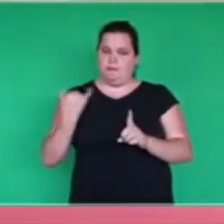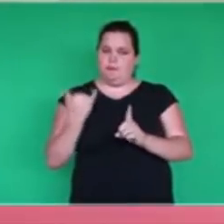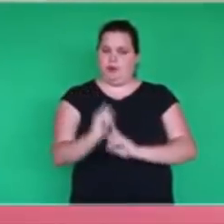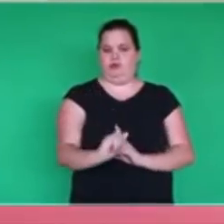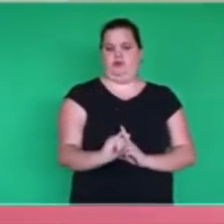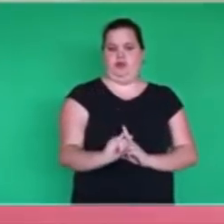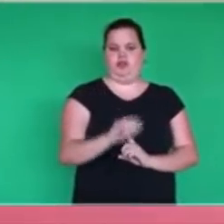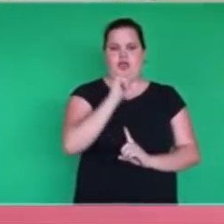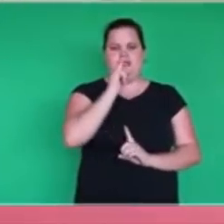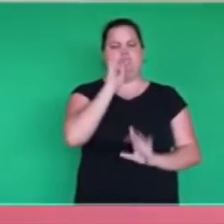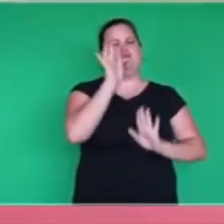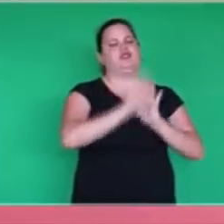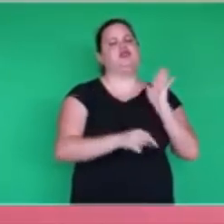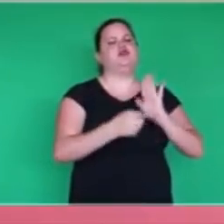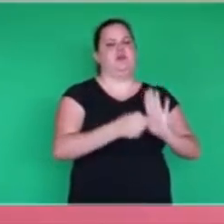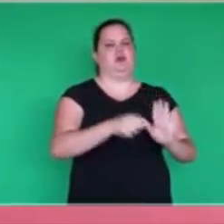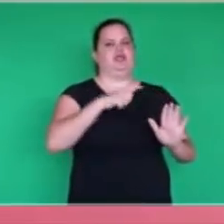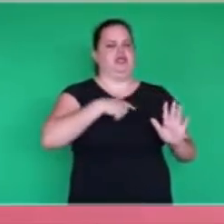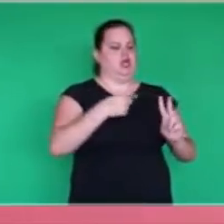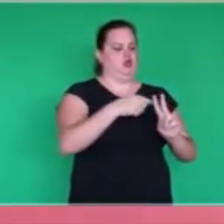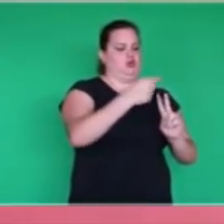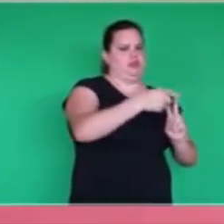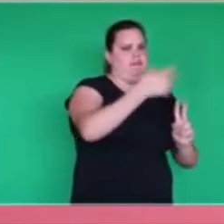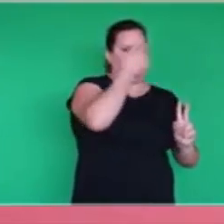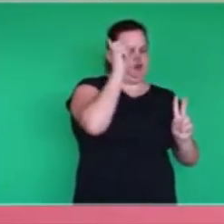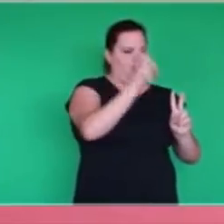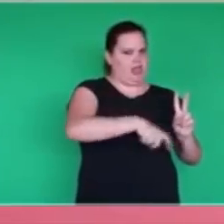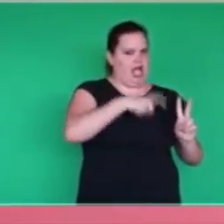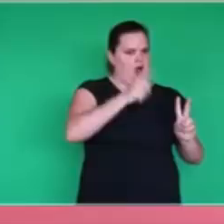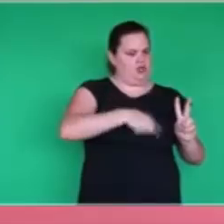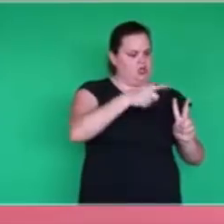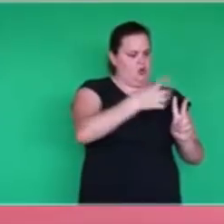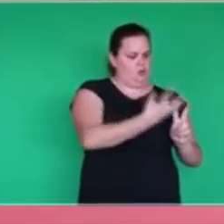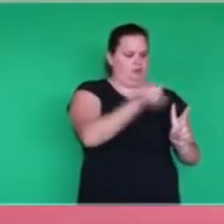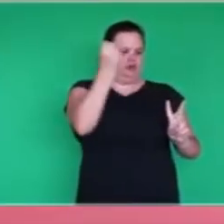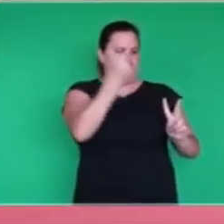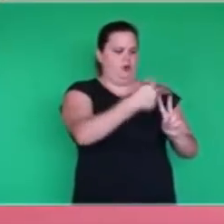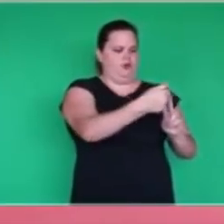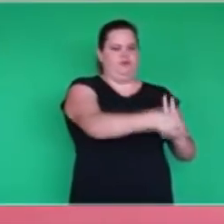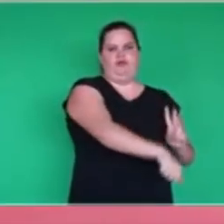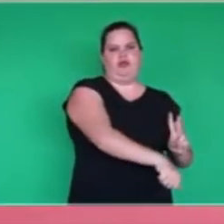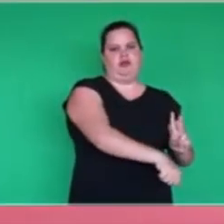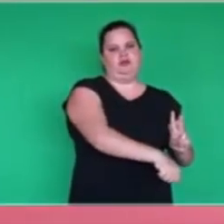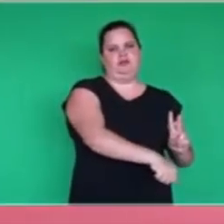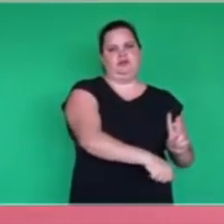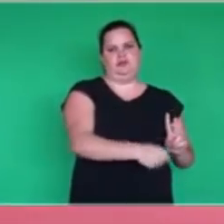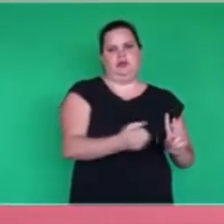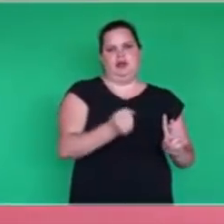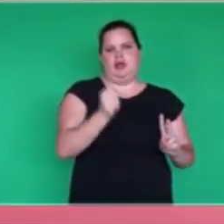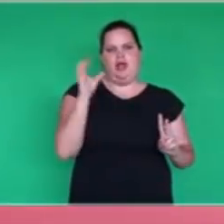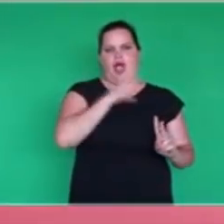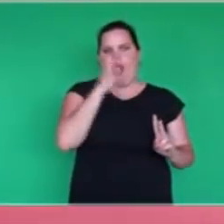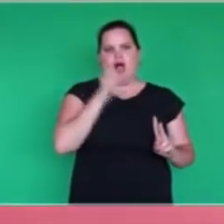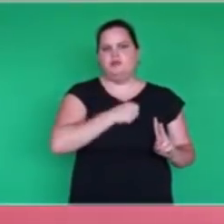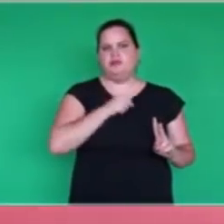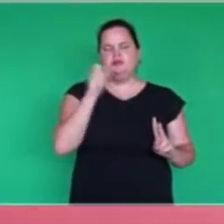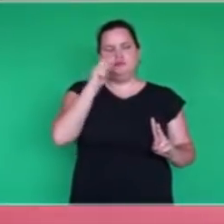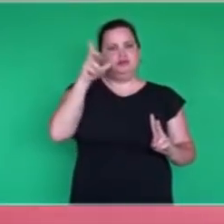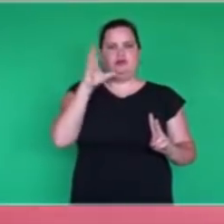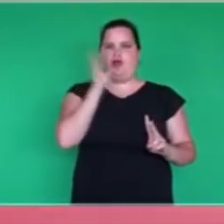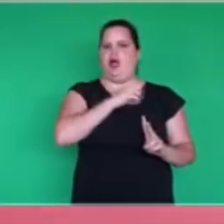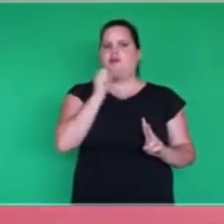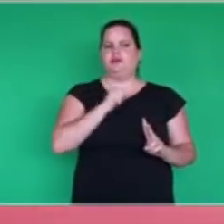campo, moendo, uma será levada, uma será tirada. Será uma surpresa. No abrir e fechar de olhos, o mundo estará